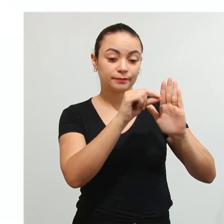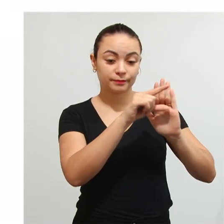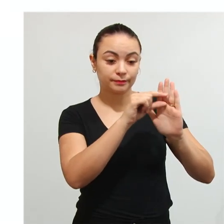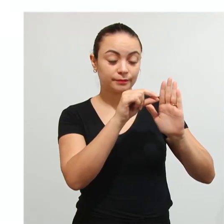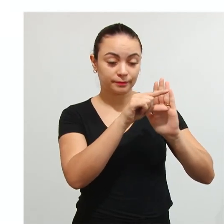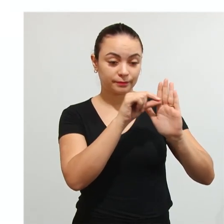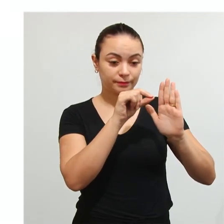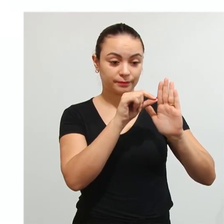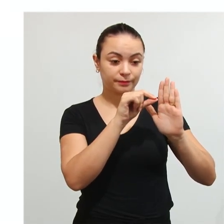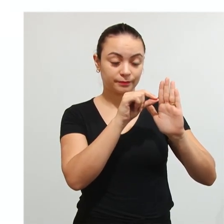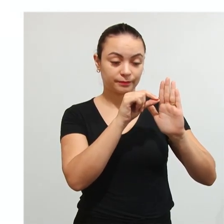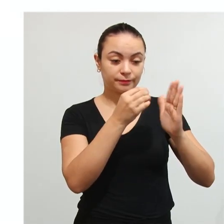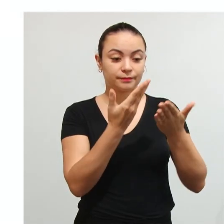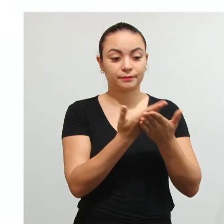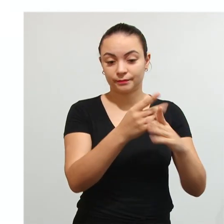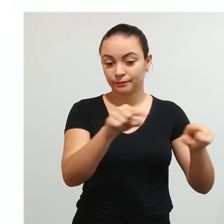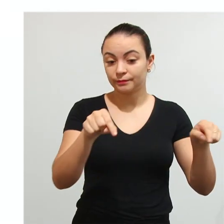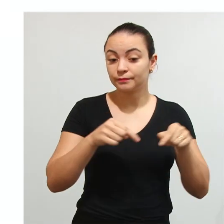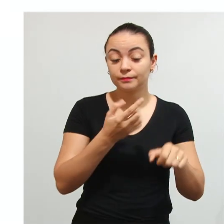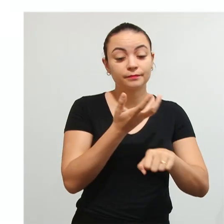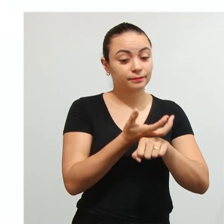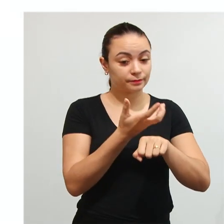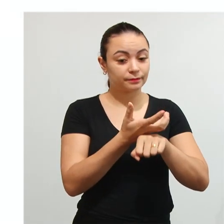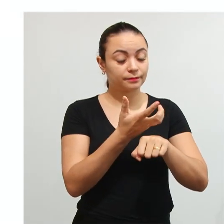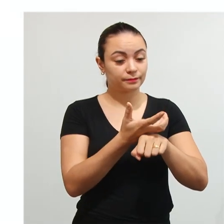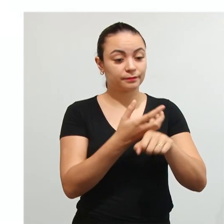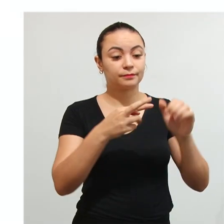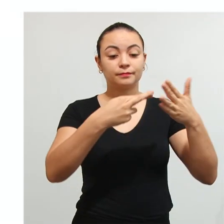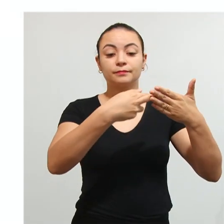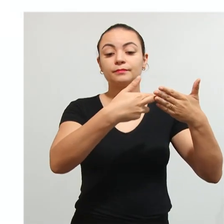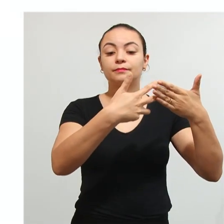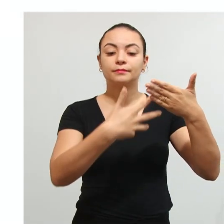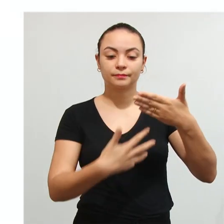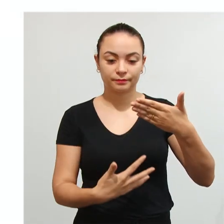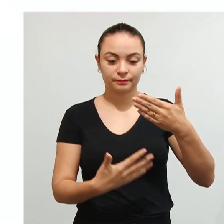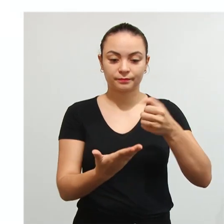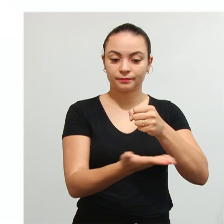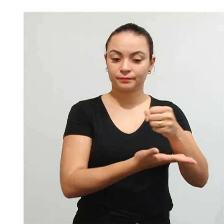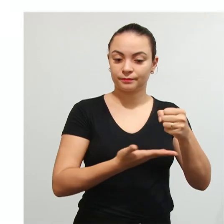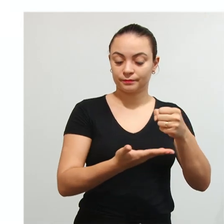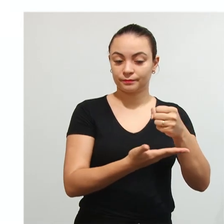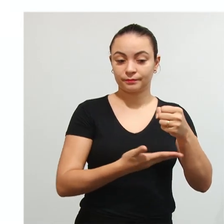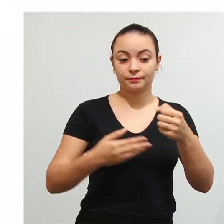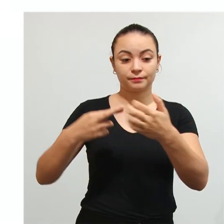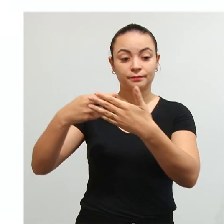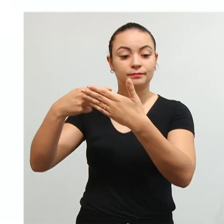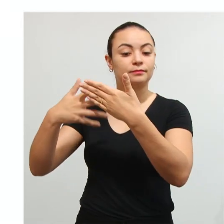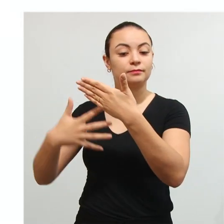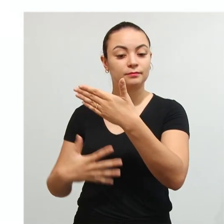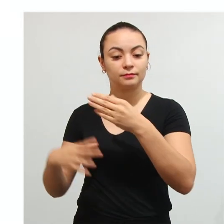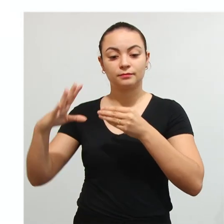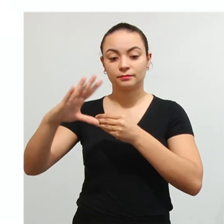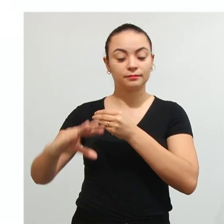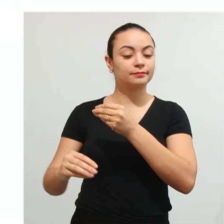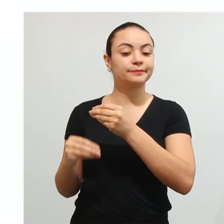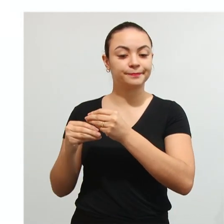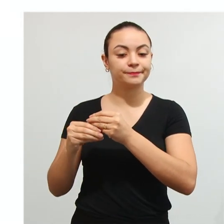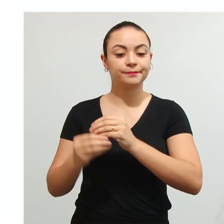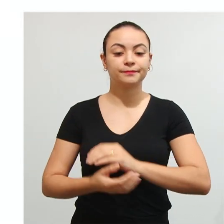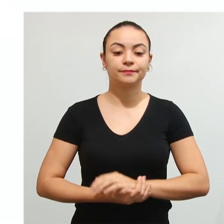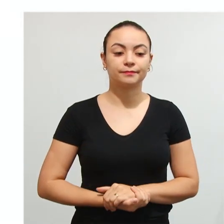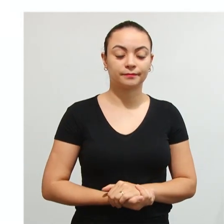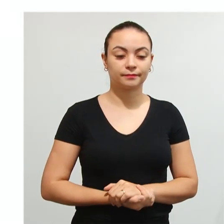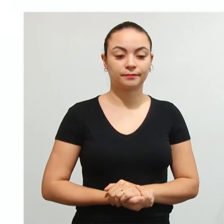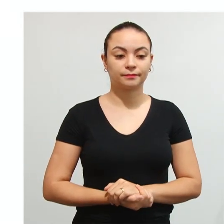tanto as referências básicas quanto complementares. E parte dessas referências vocês